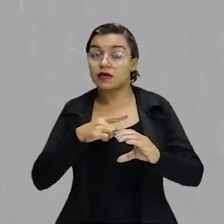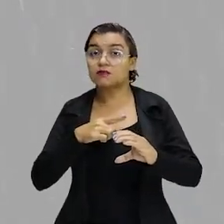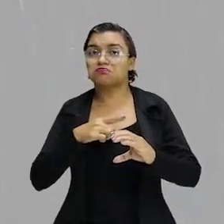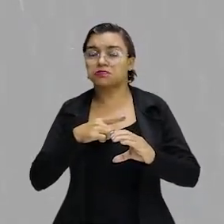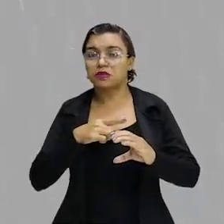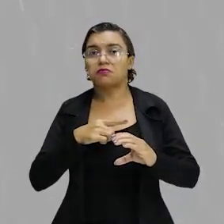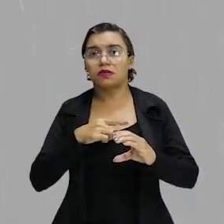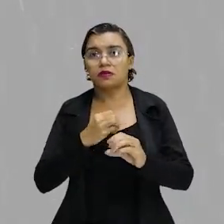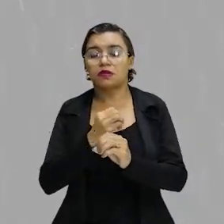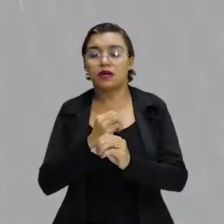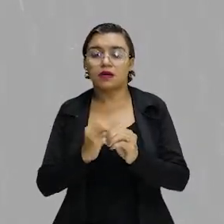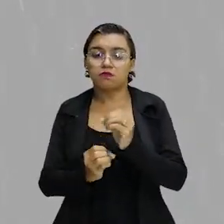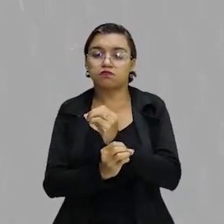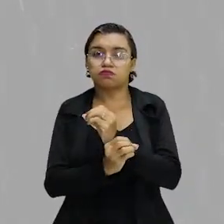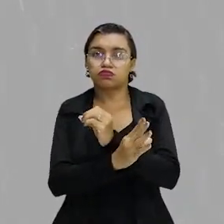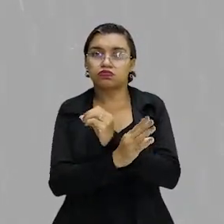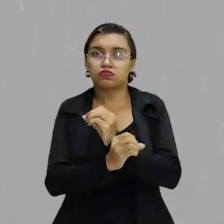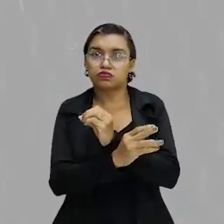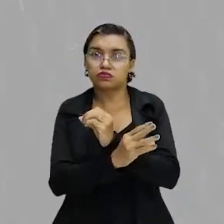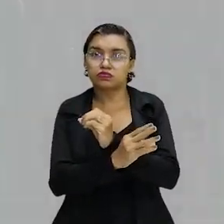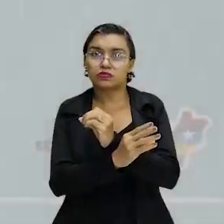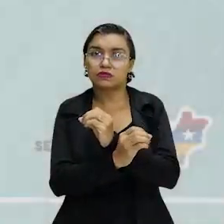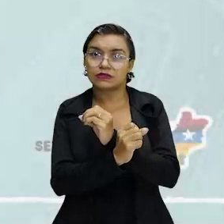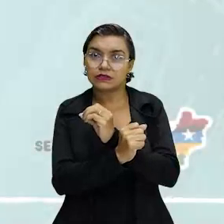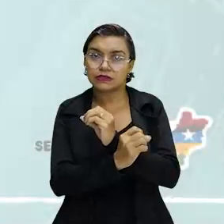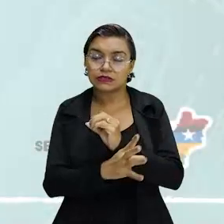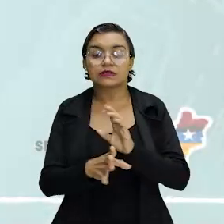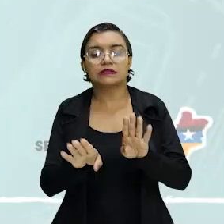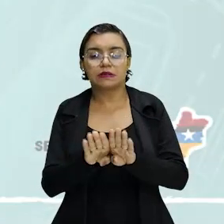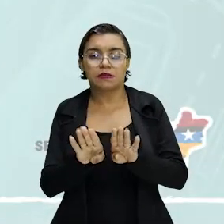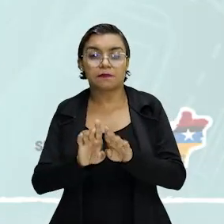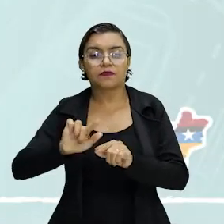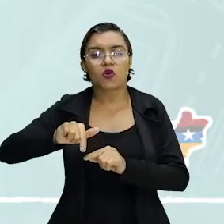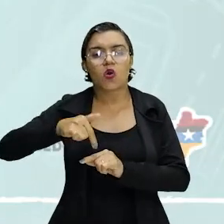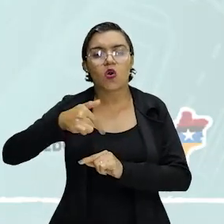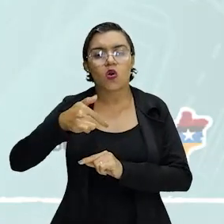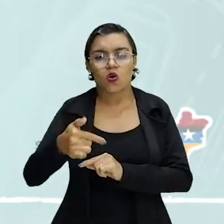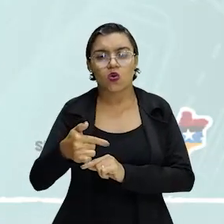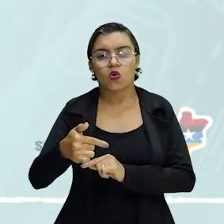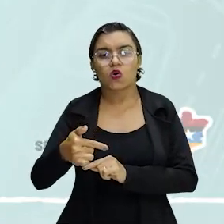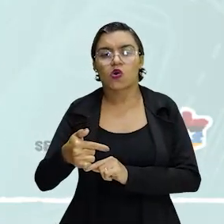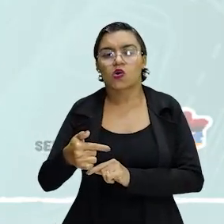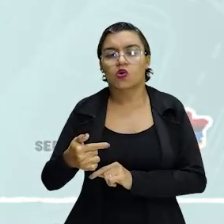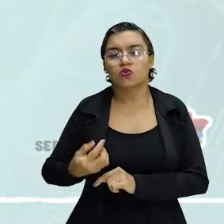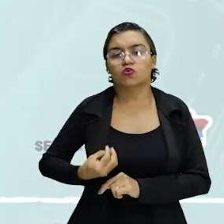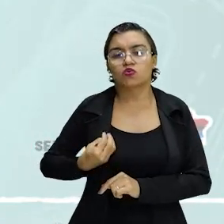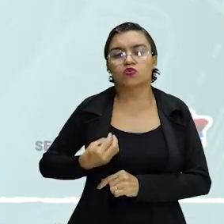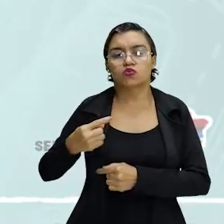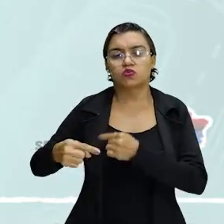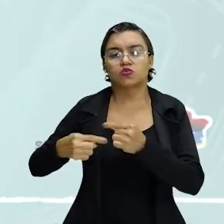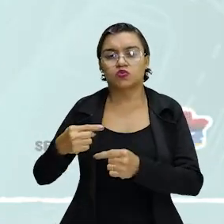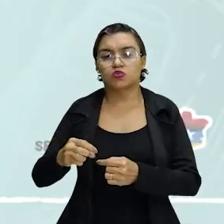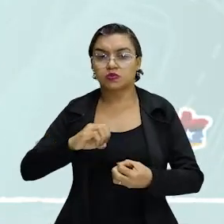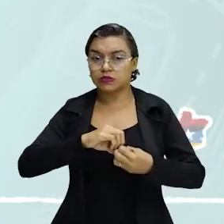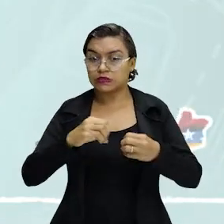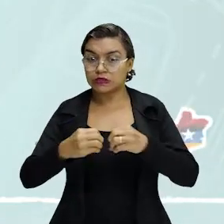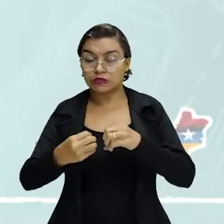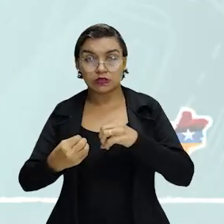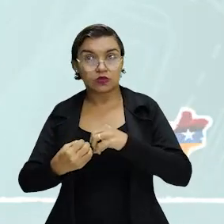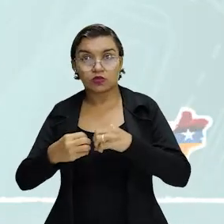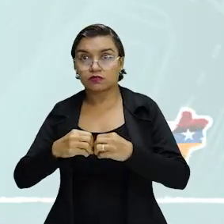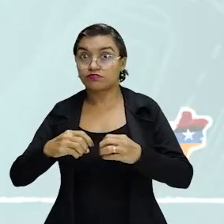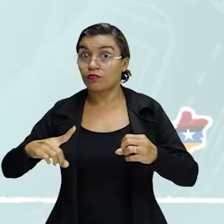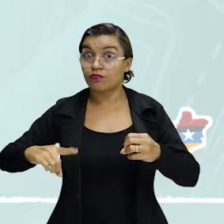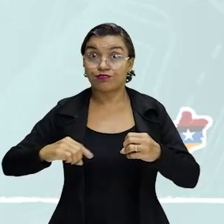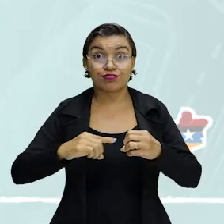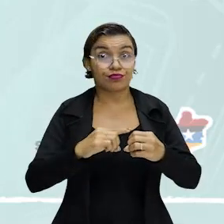de reprodução, certo? Outro processo de reprodução assexuada, lembrando que não tem troca de